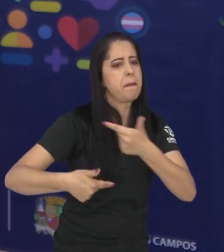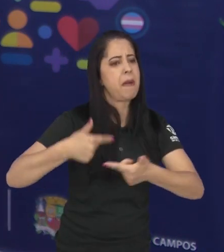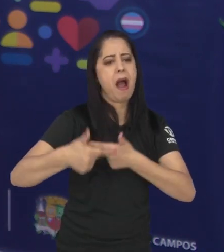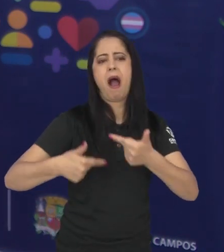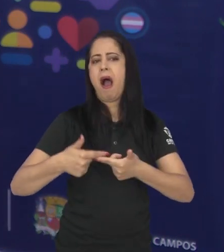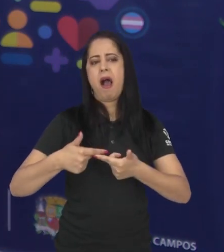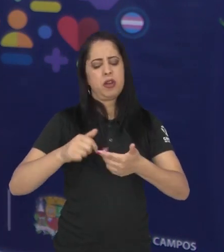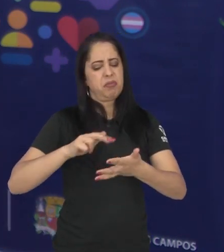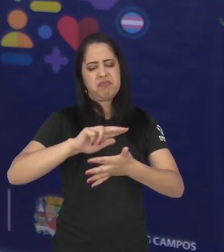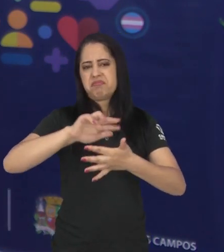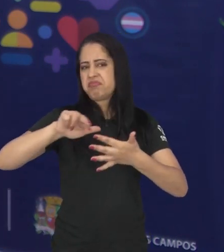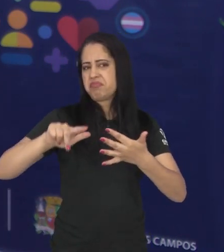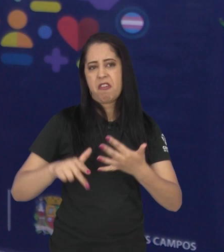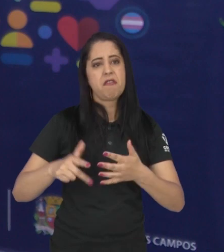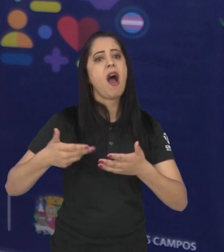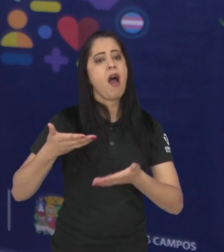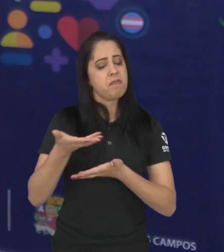trabalho.